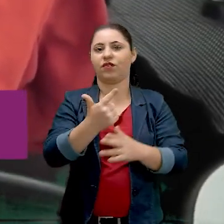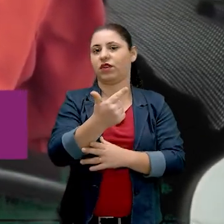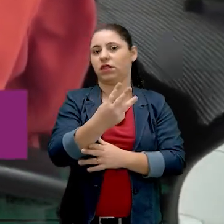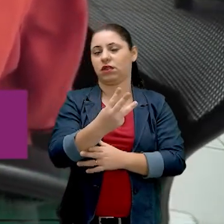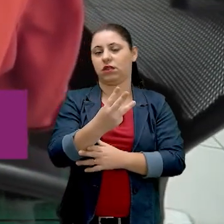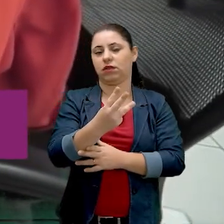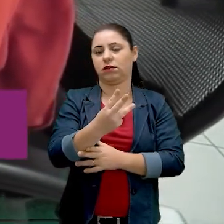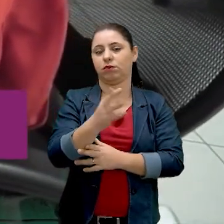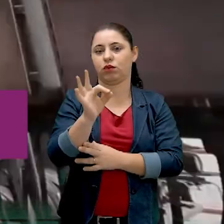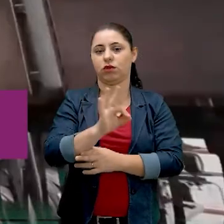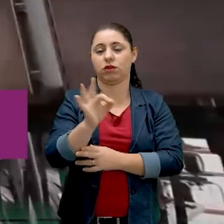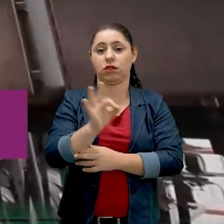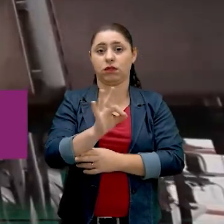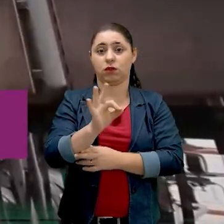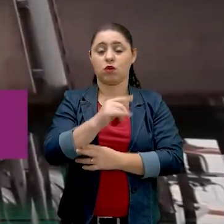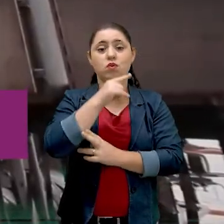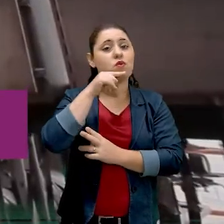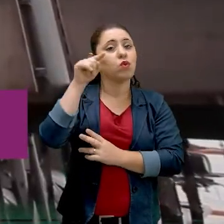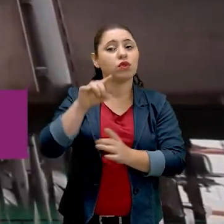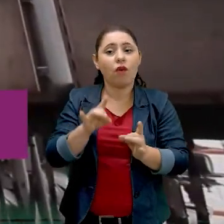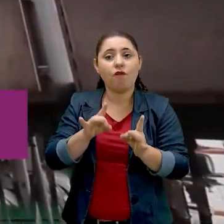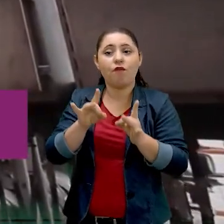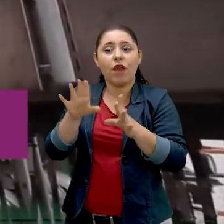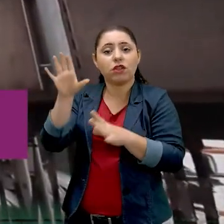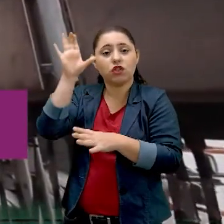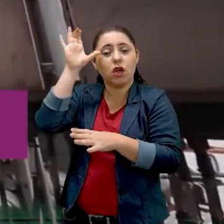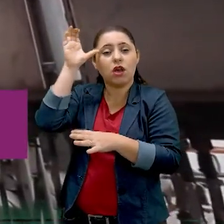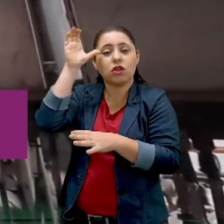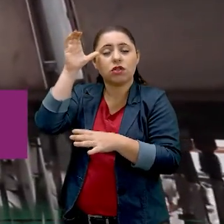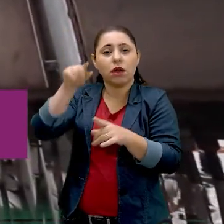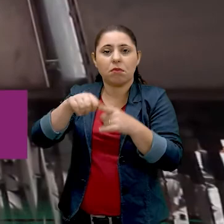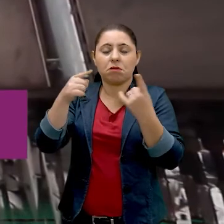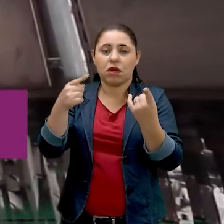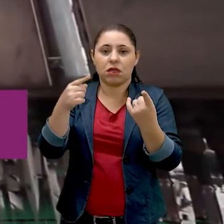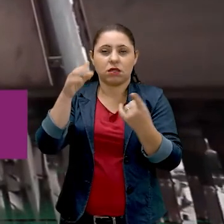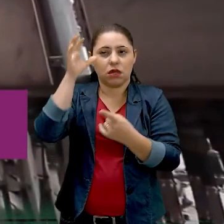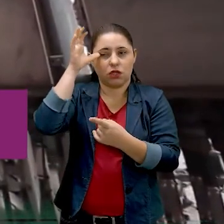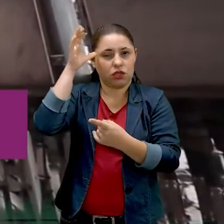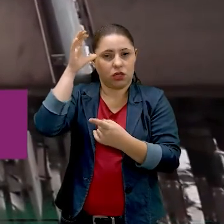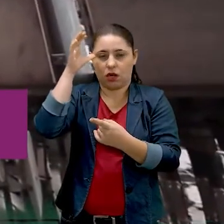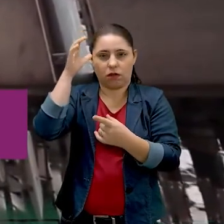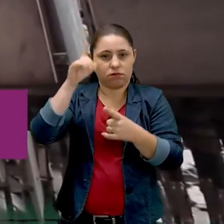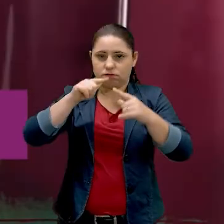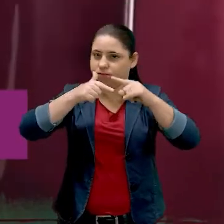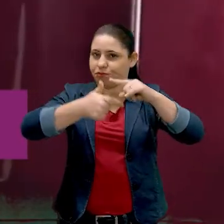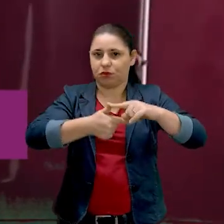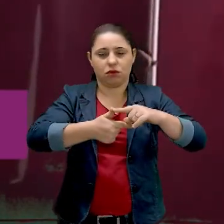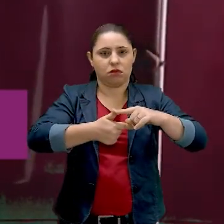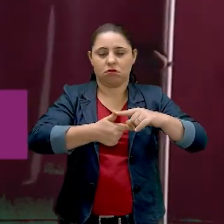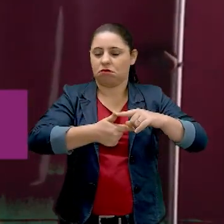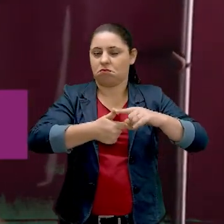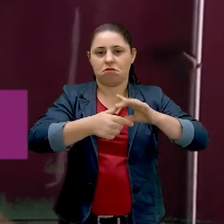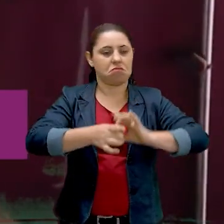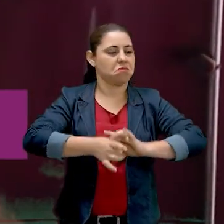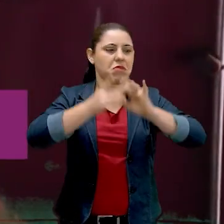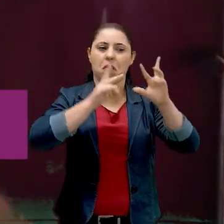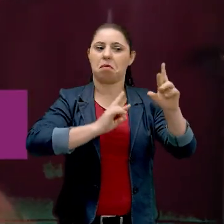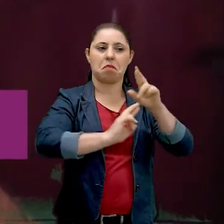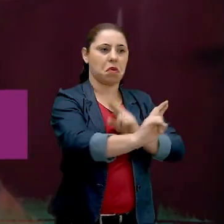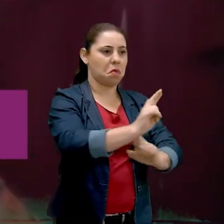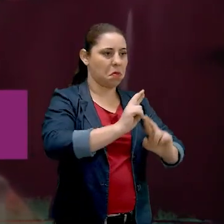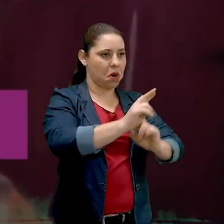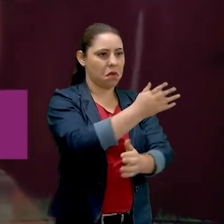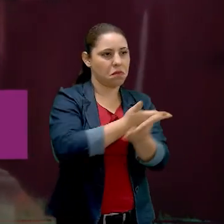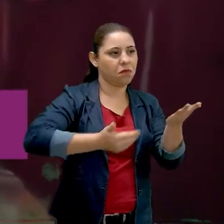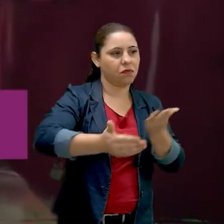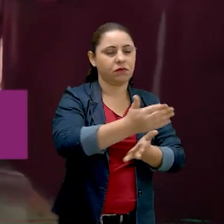chega aos 23% que a Rússia vende para a China. Só que a China não está nessas sanções. A China